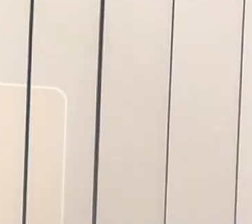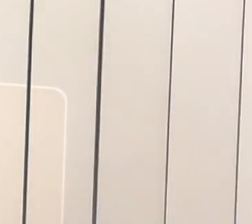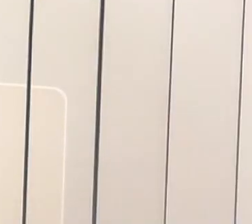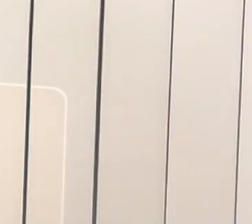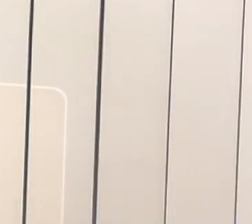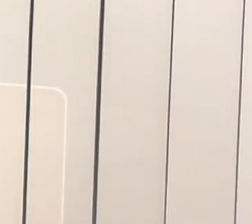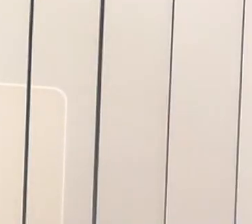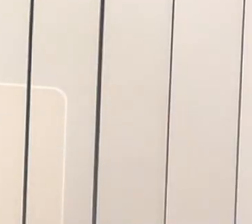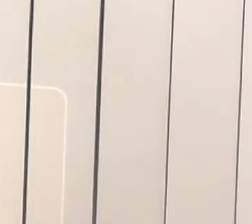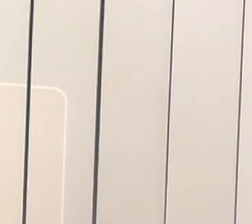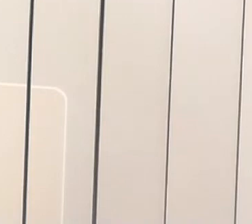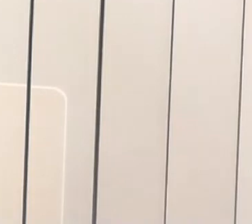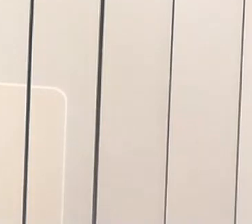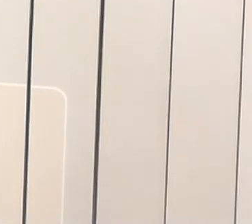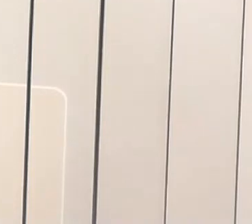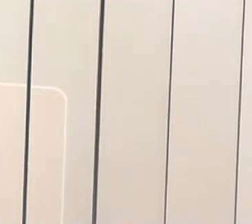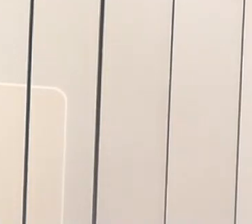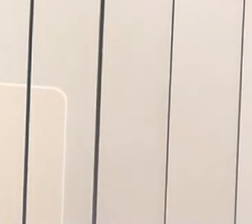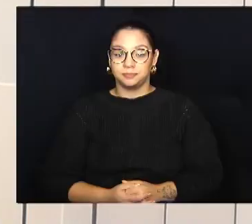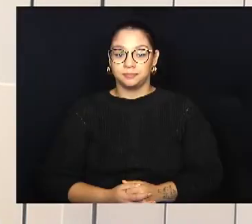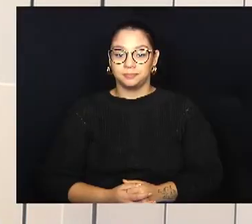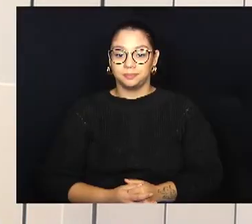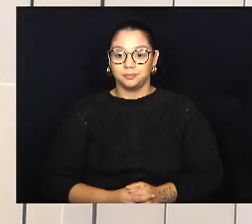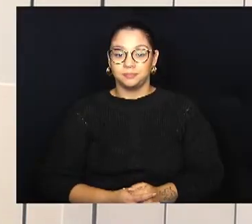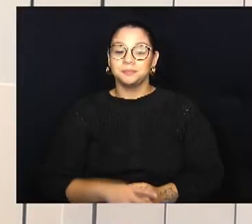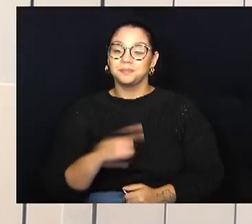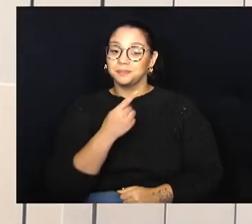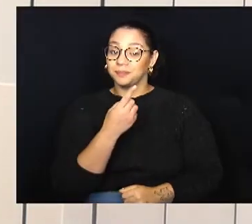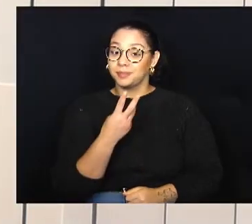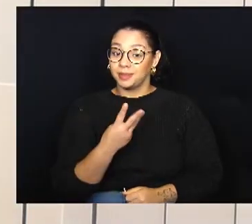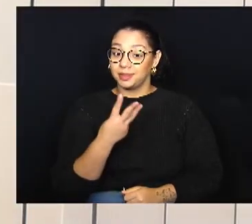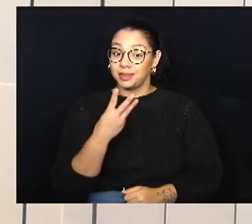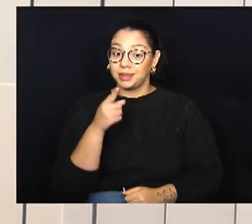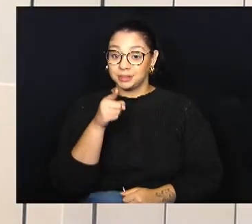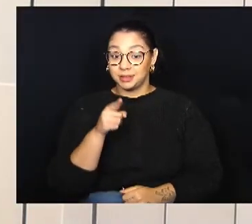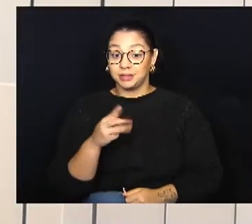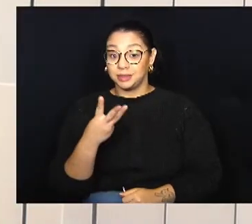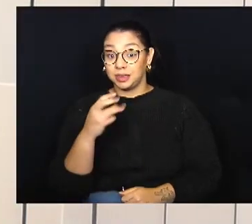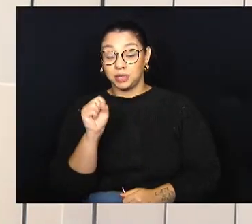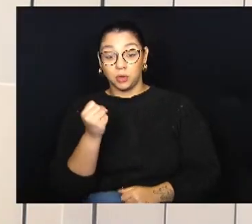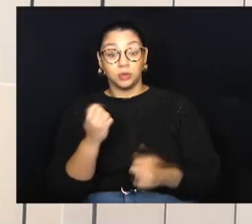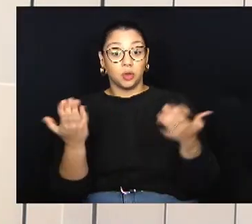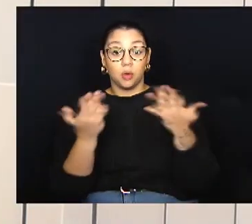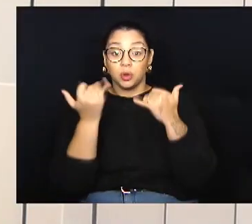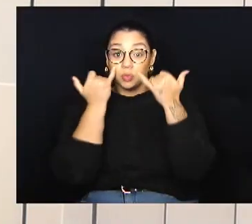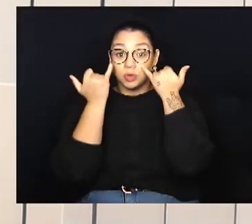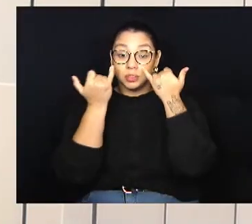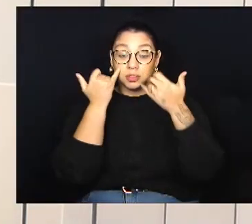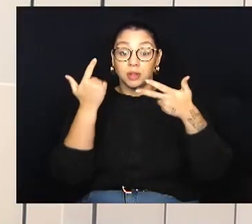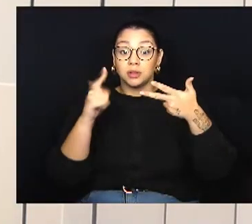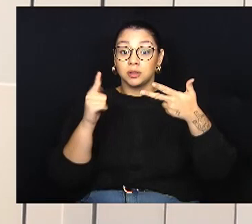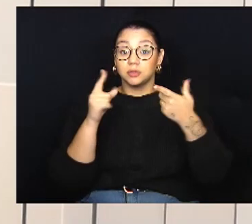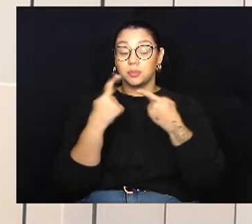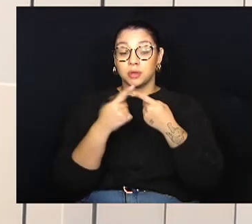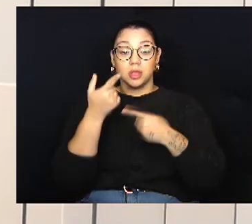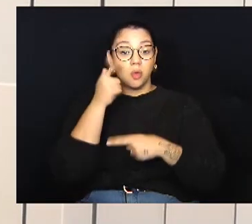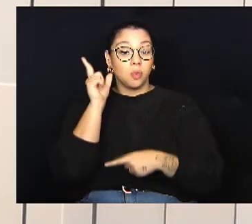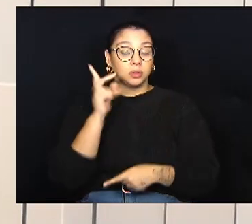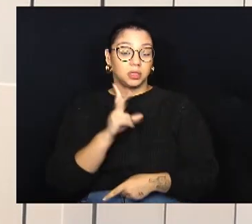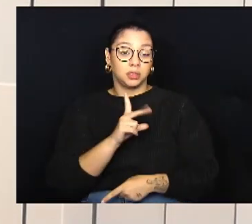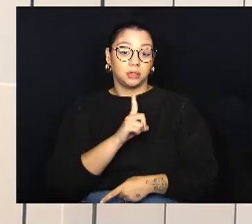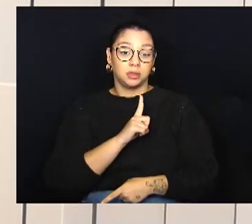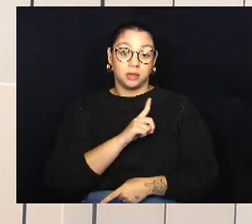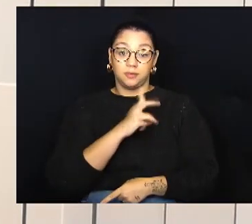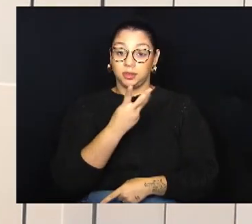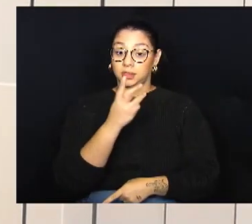Uma hora mais 38 minutos, hora das notícias do Legislativo, porque ontem foi dia da 30ª reunião